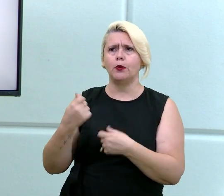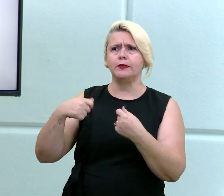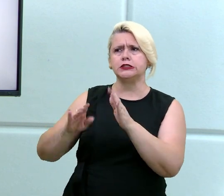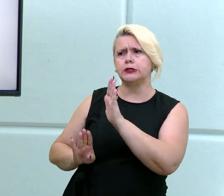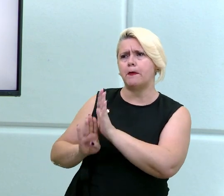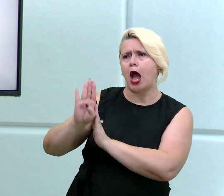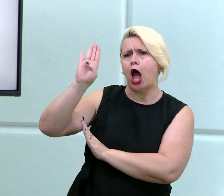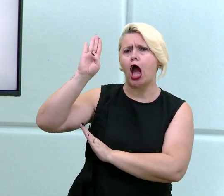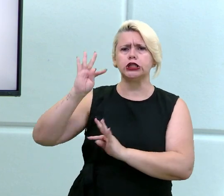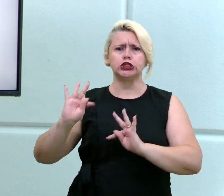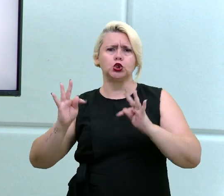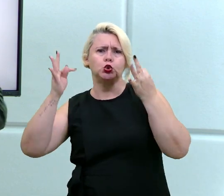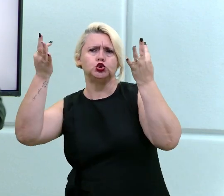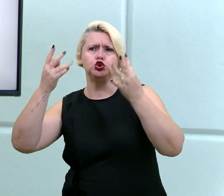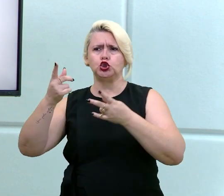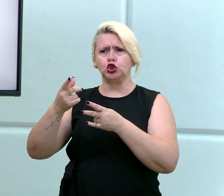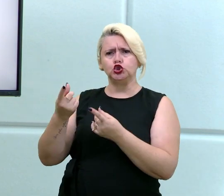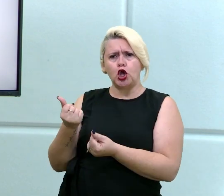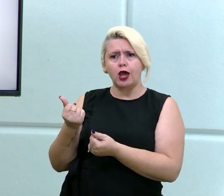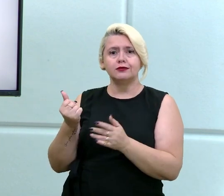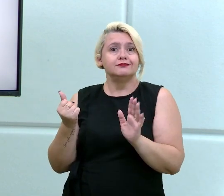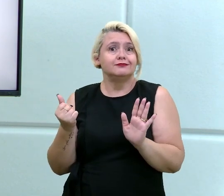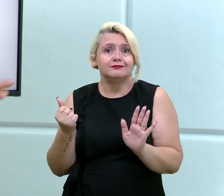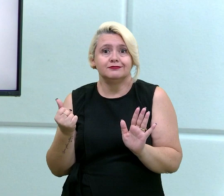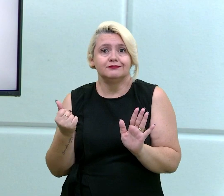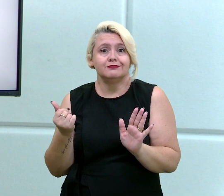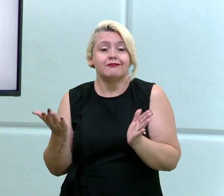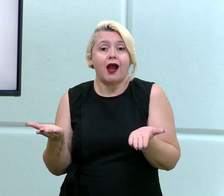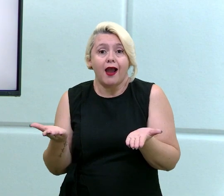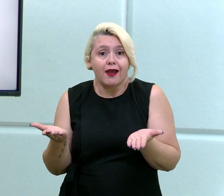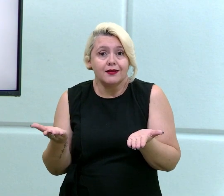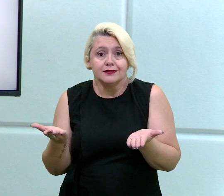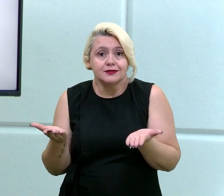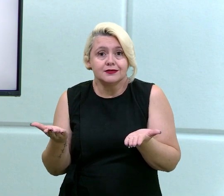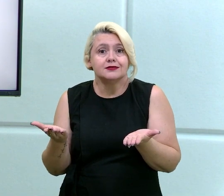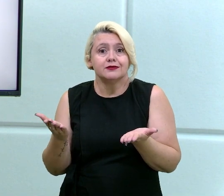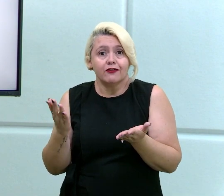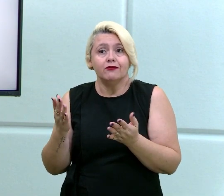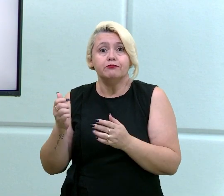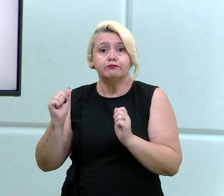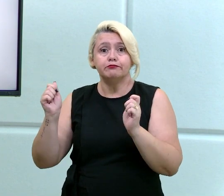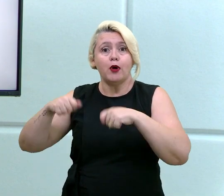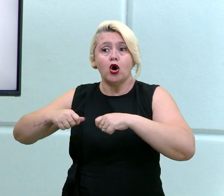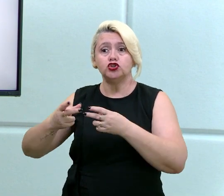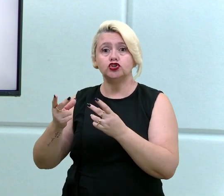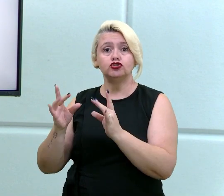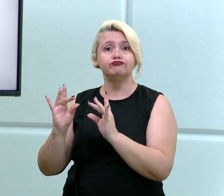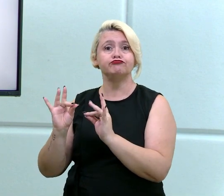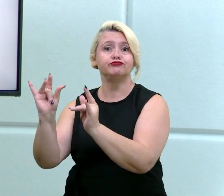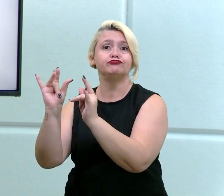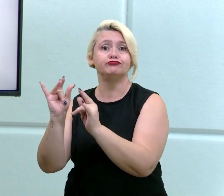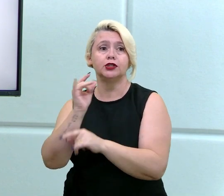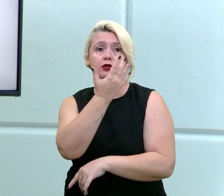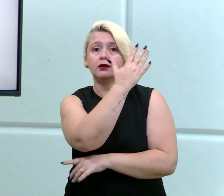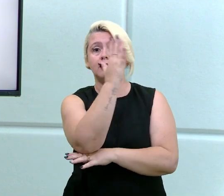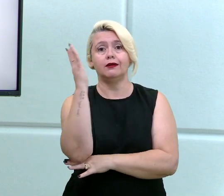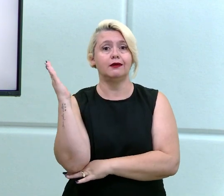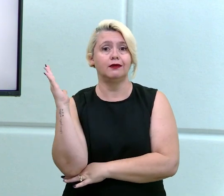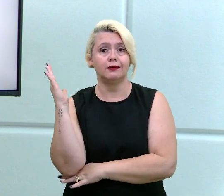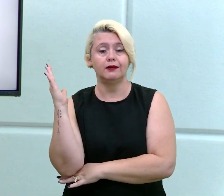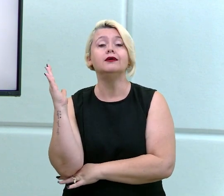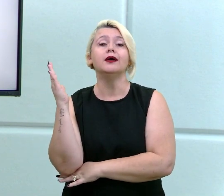mais tecnologia, dinheiro. Gente, vai chegar um momento que não há mais. Não há mais por quê. Então, isso prova que